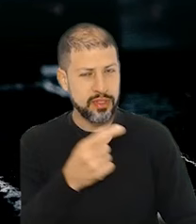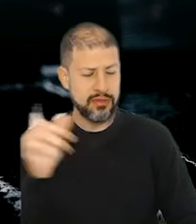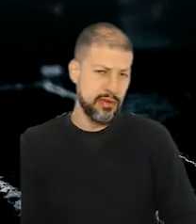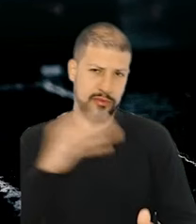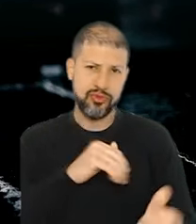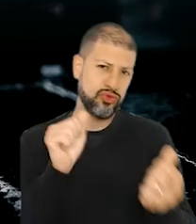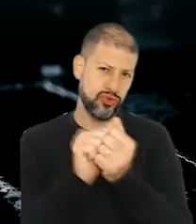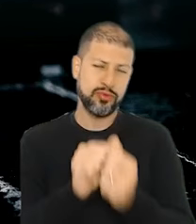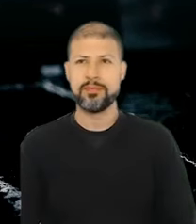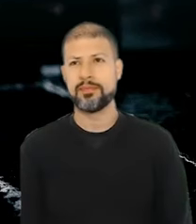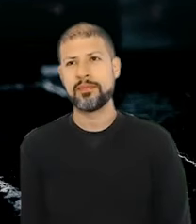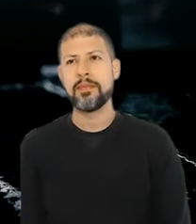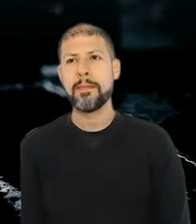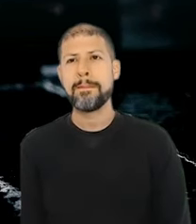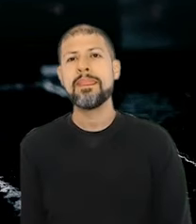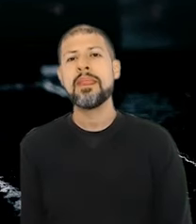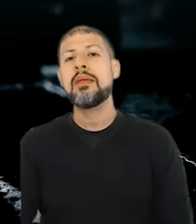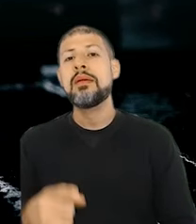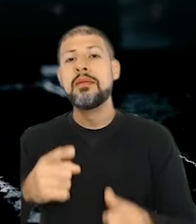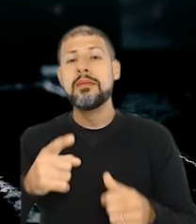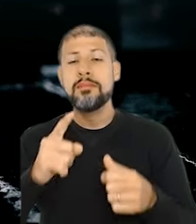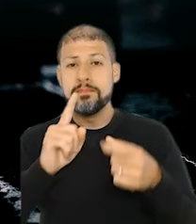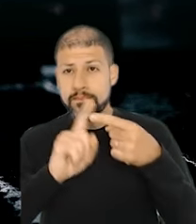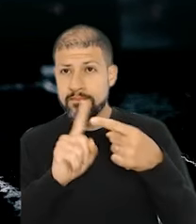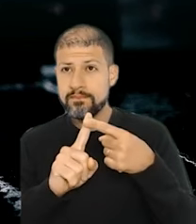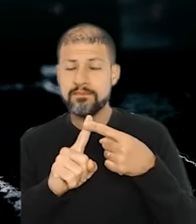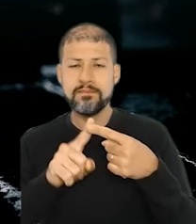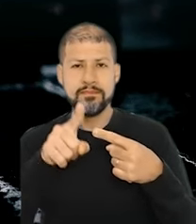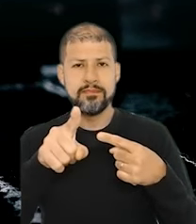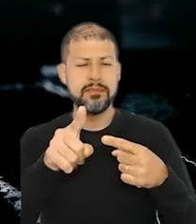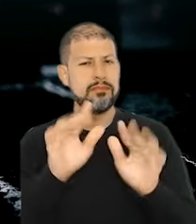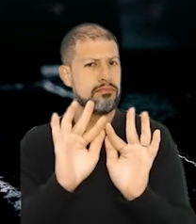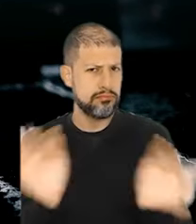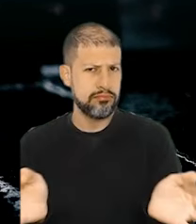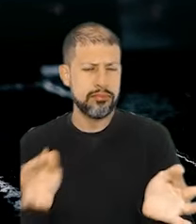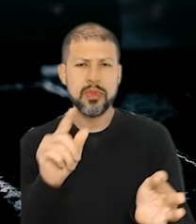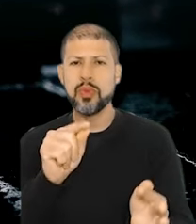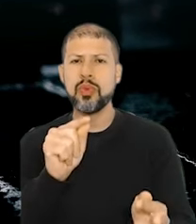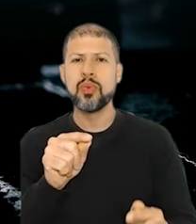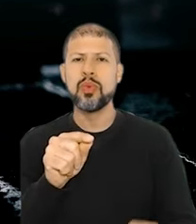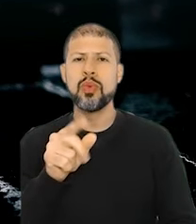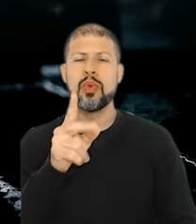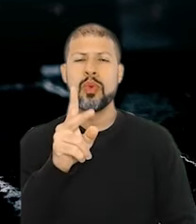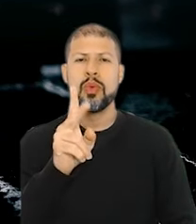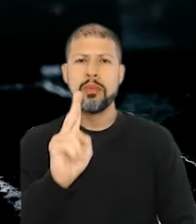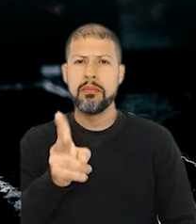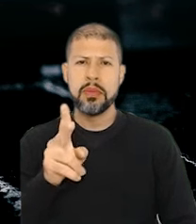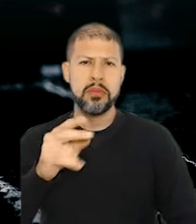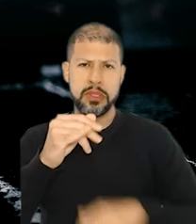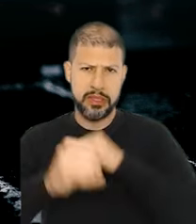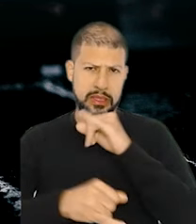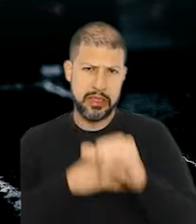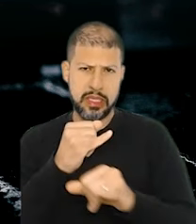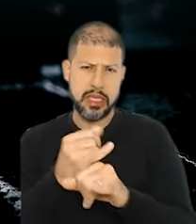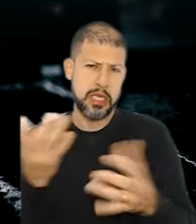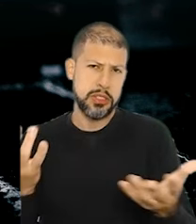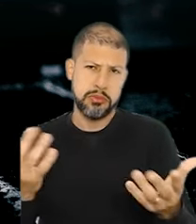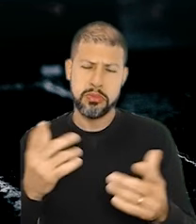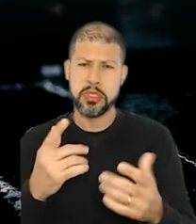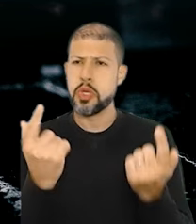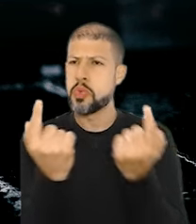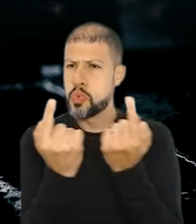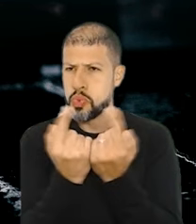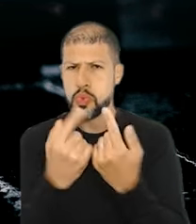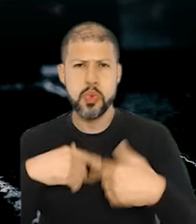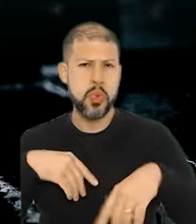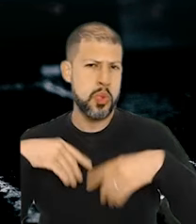vamos juntos primeira coisa E aí o caminho mais simples no próprio buscador do da da internet pode ser Google